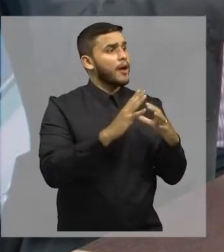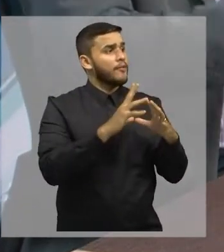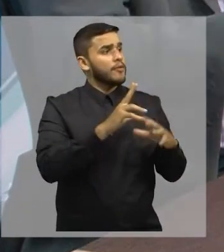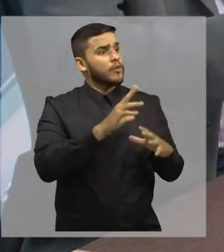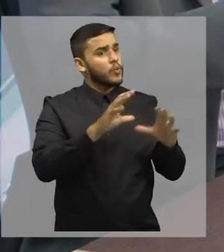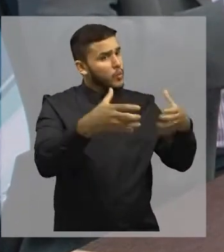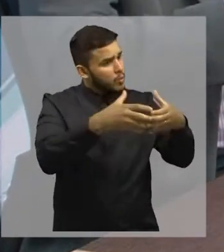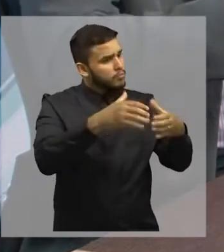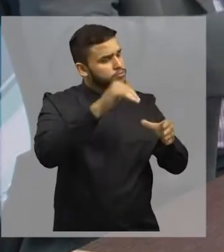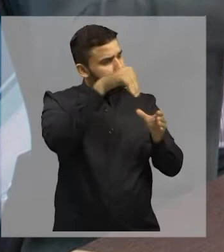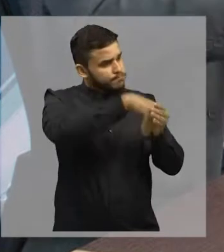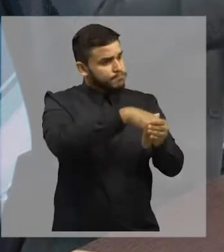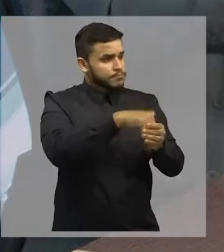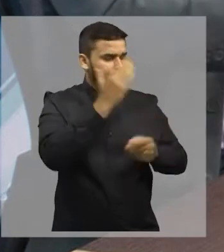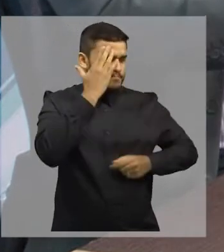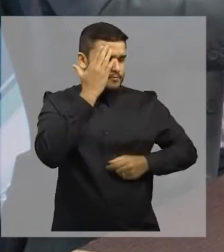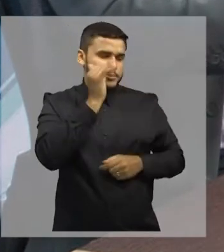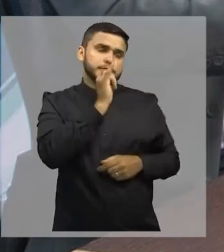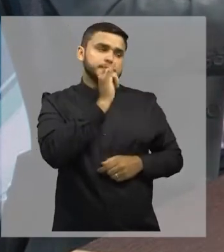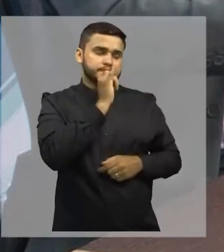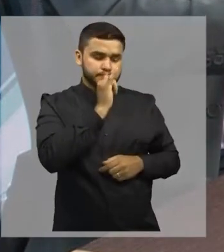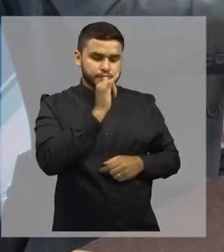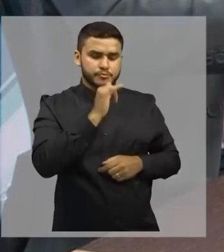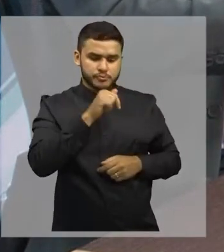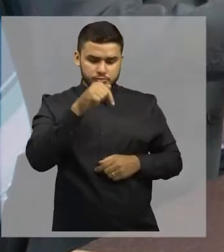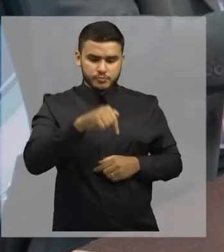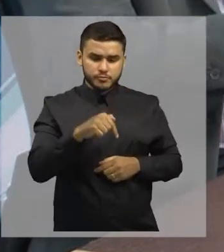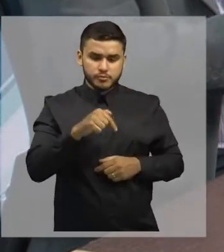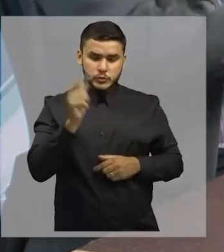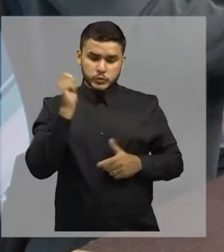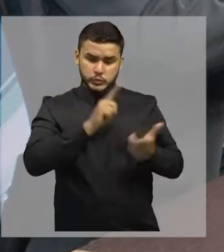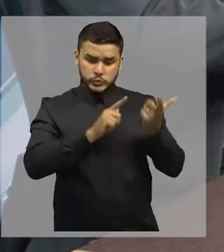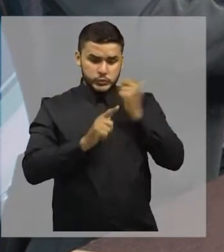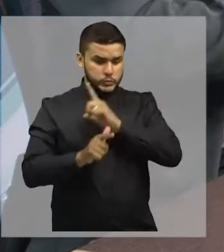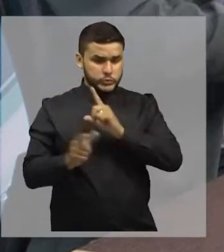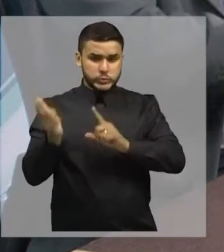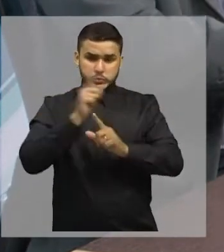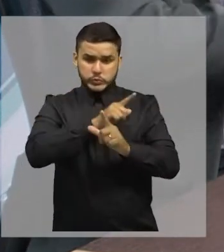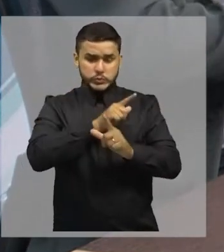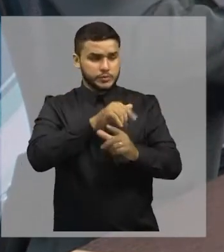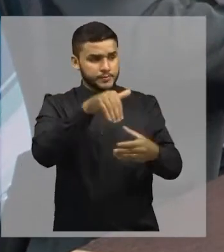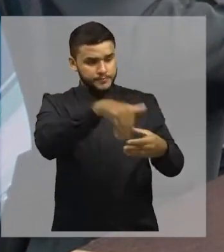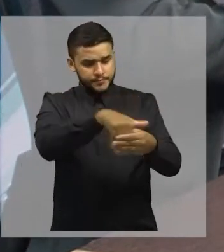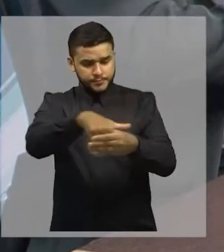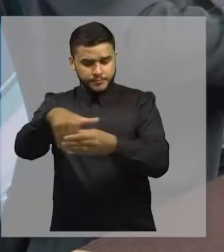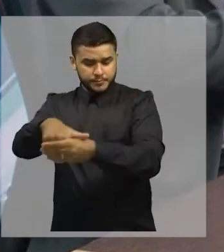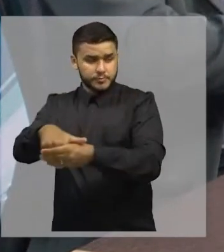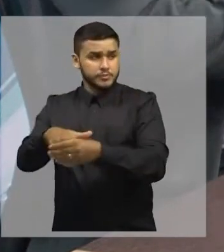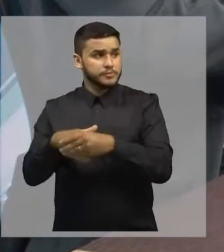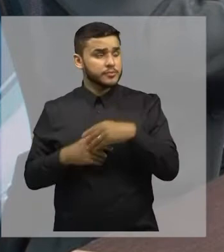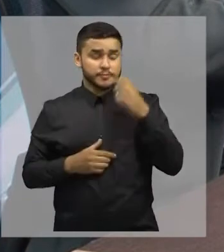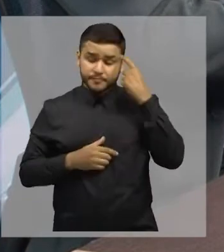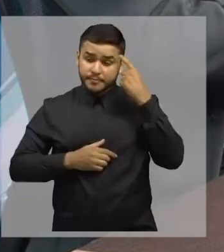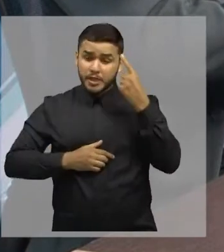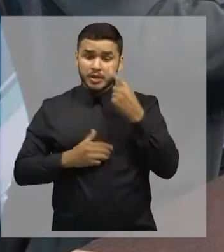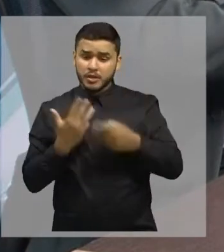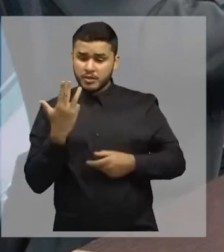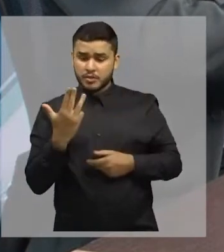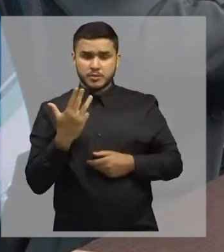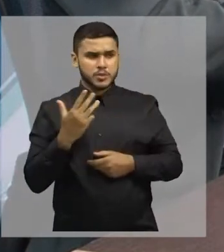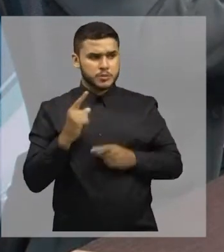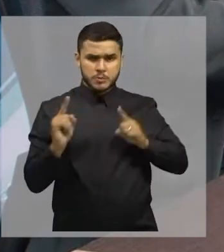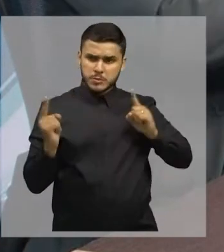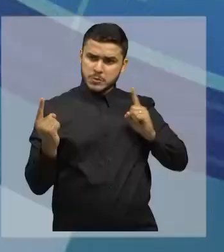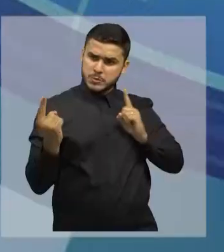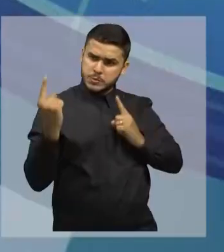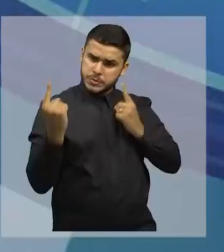pelas batalhas e pelas vitórias nas batalhas. E o que a gente tem aí é que o Lula enfrentou uma batalha, e